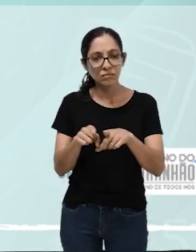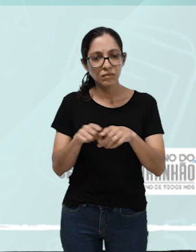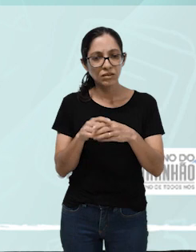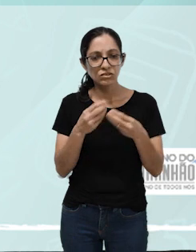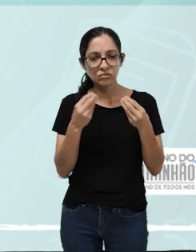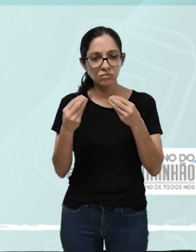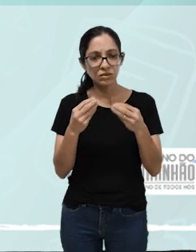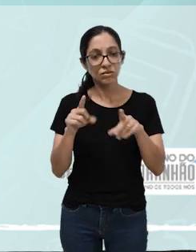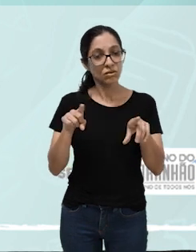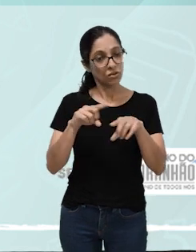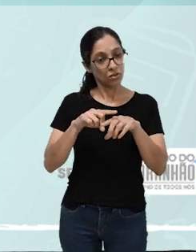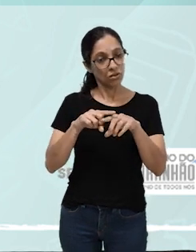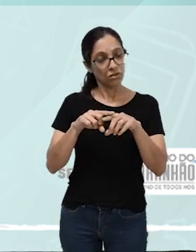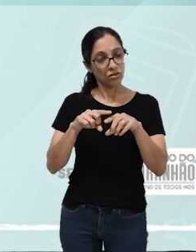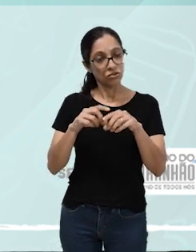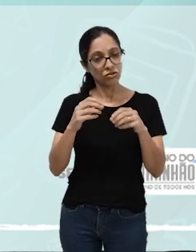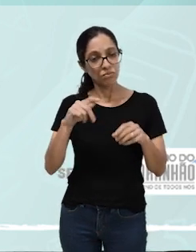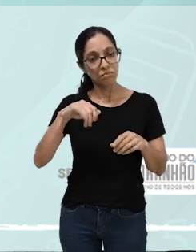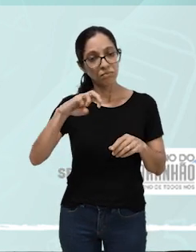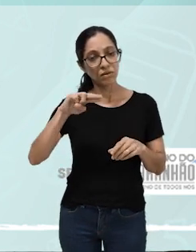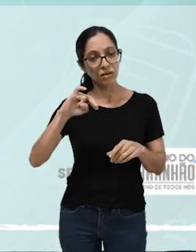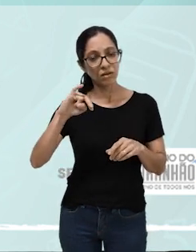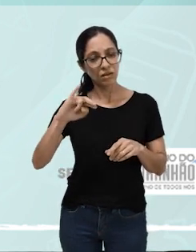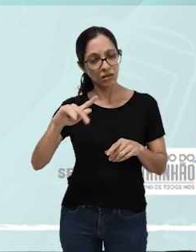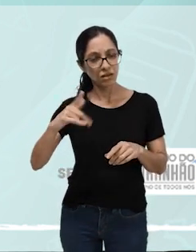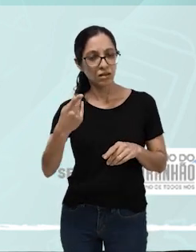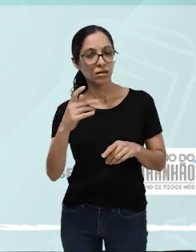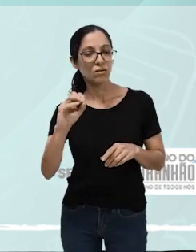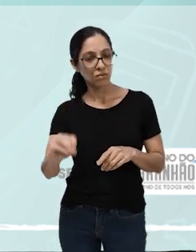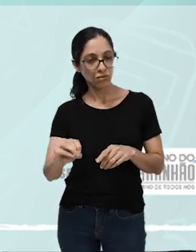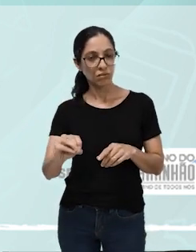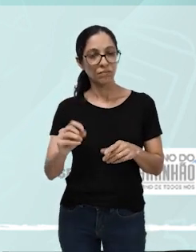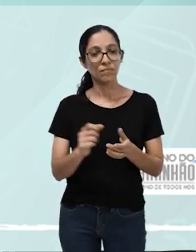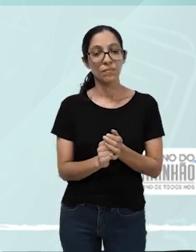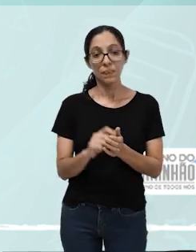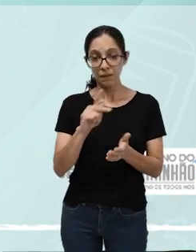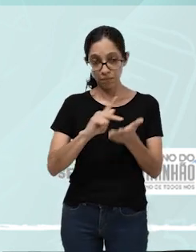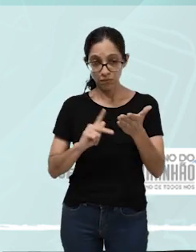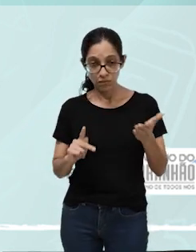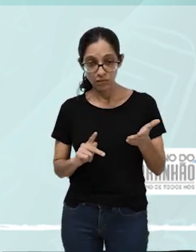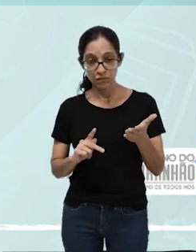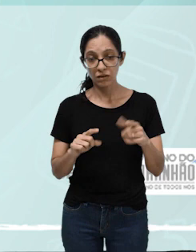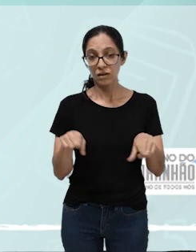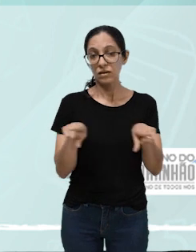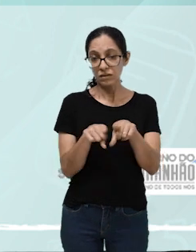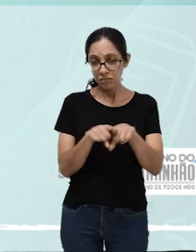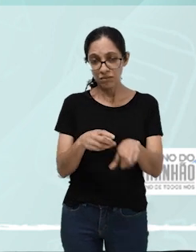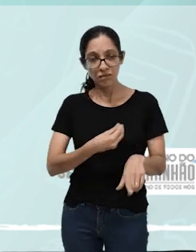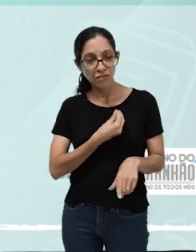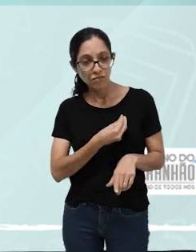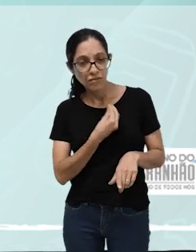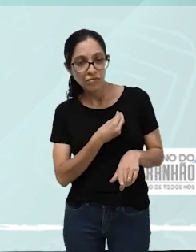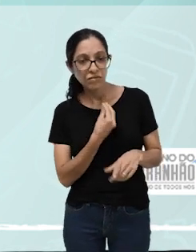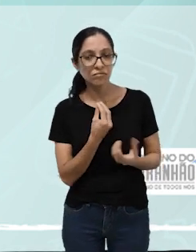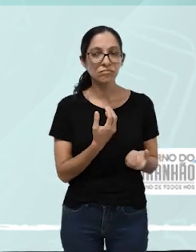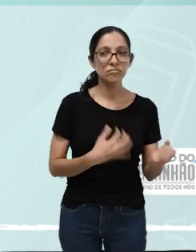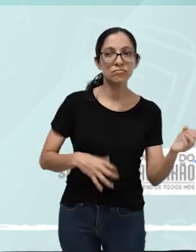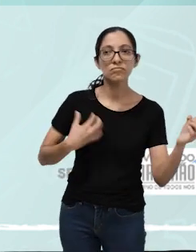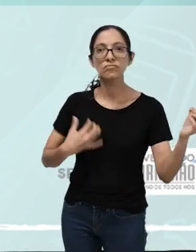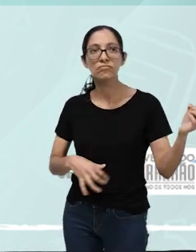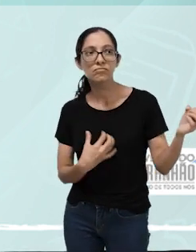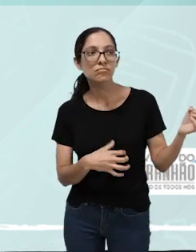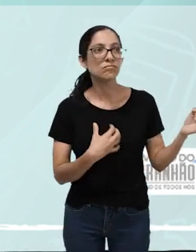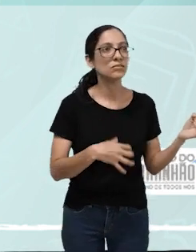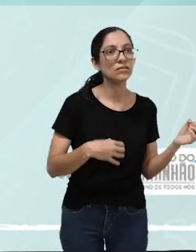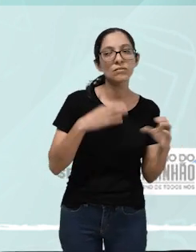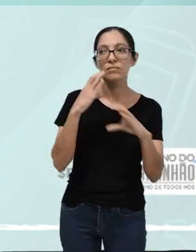brennha não faço o papel de argumenesté ou errante cantor que vive vagando com sua viola cantando